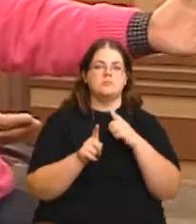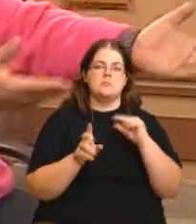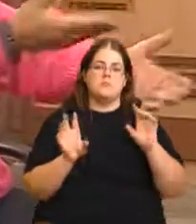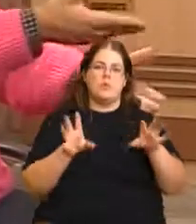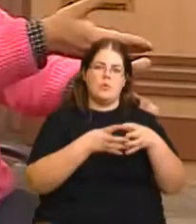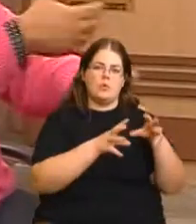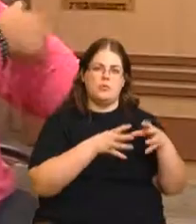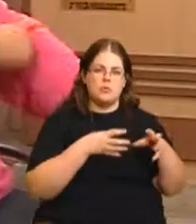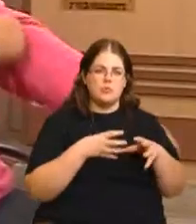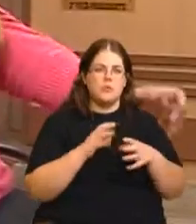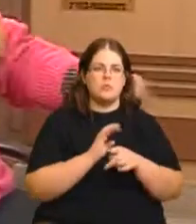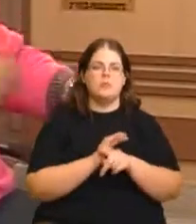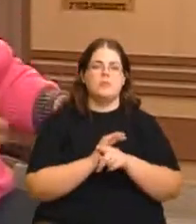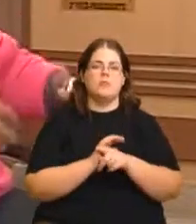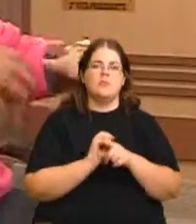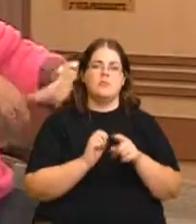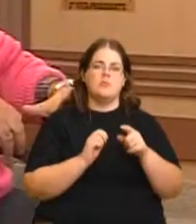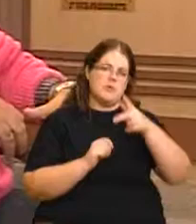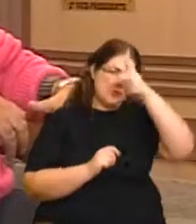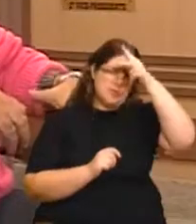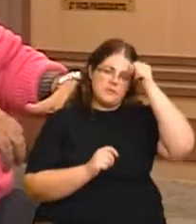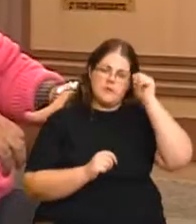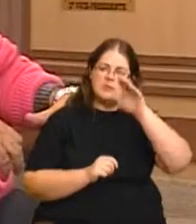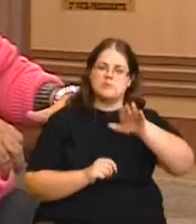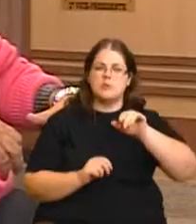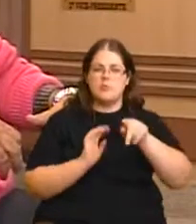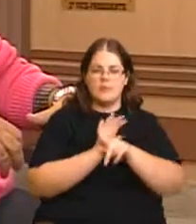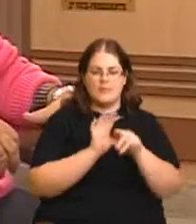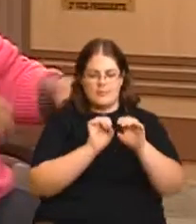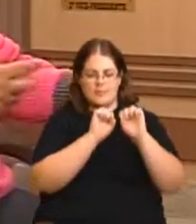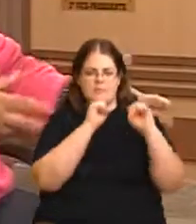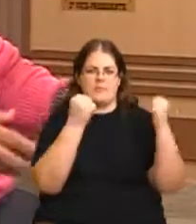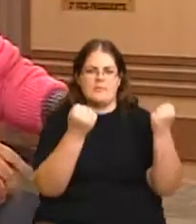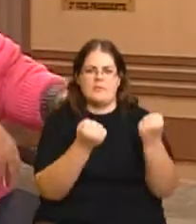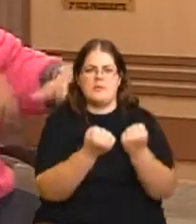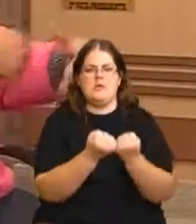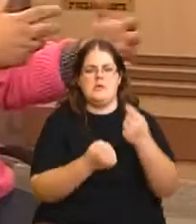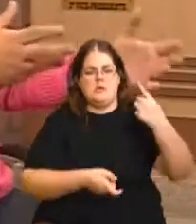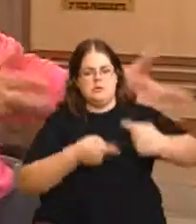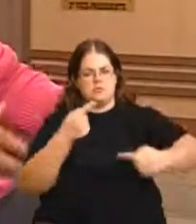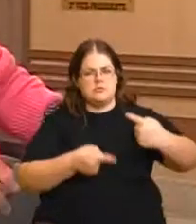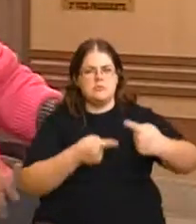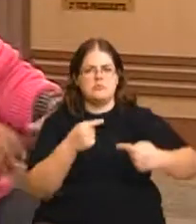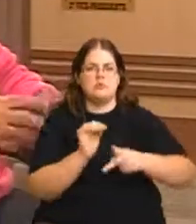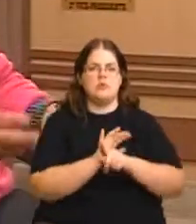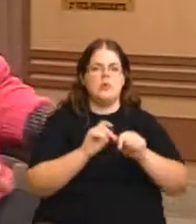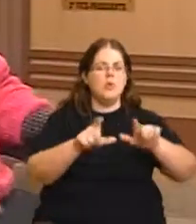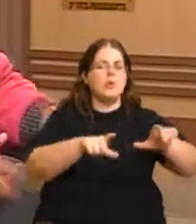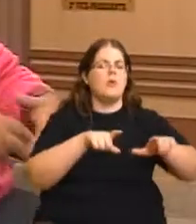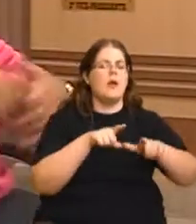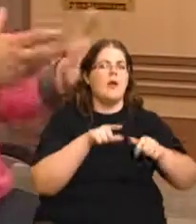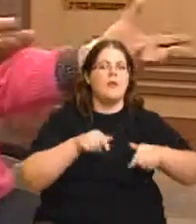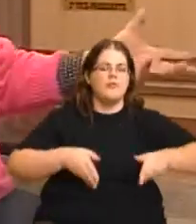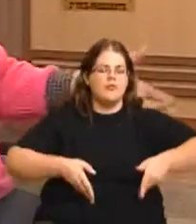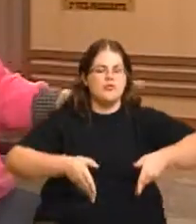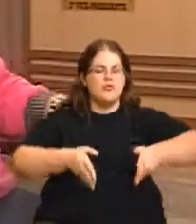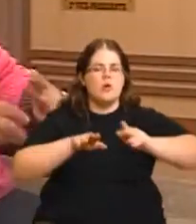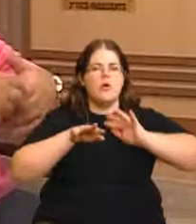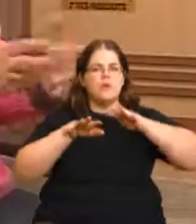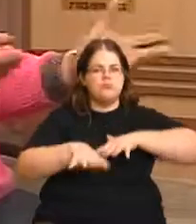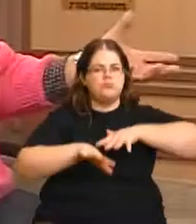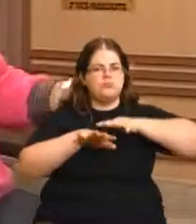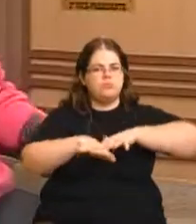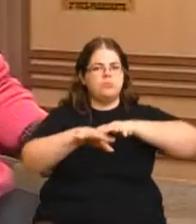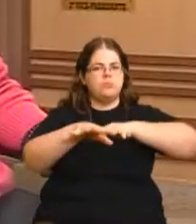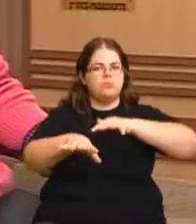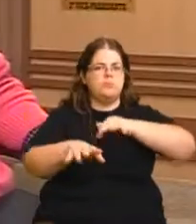um seminário, inclusive com proposta sua aqui na Câmara, para discutir seminário, local definitivo do Carnaval, essas discussões